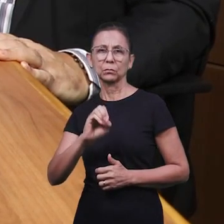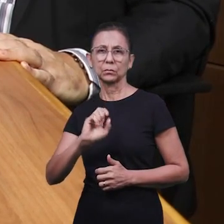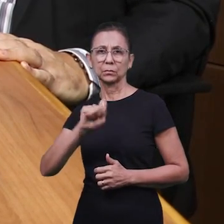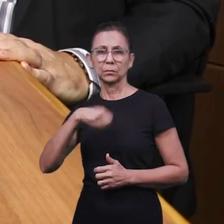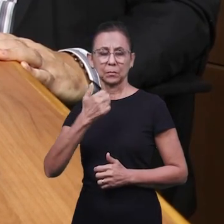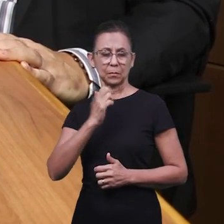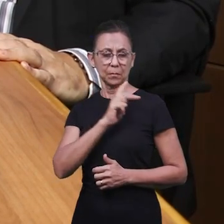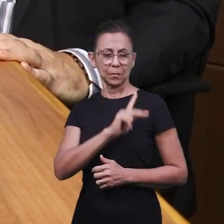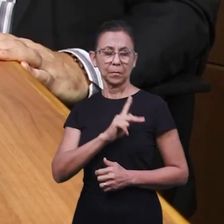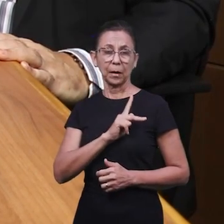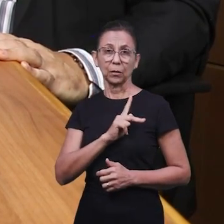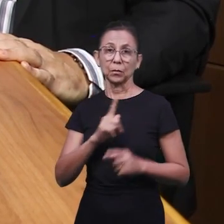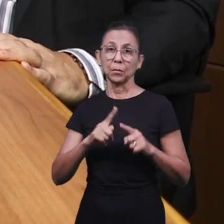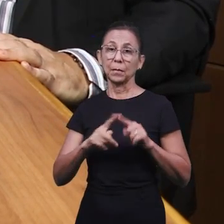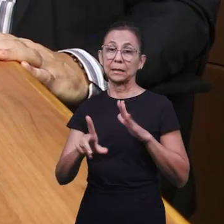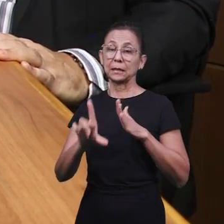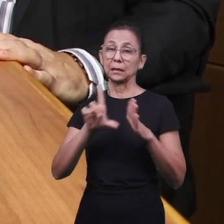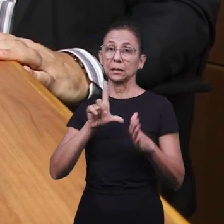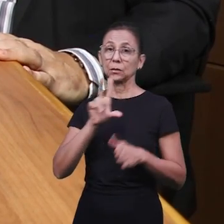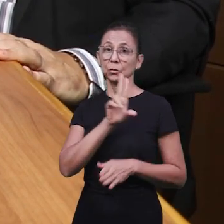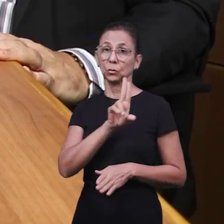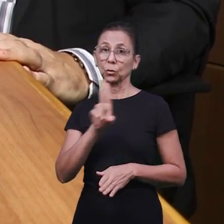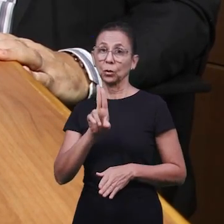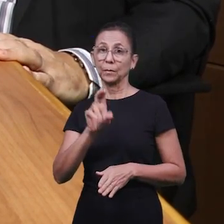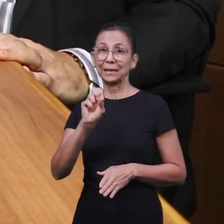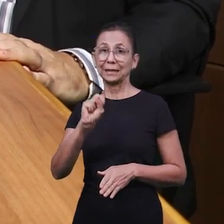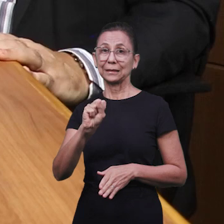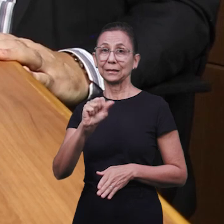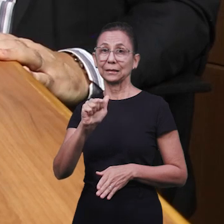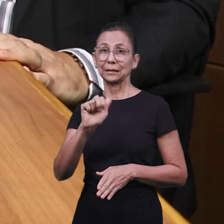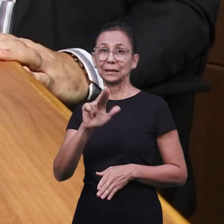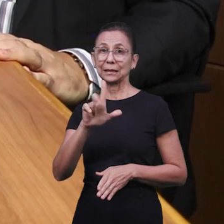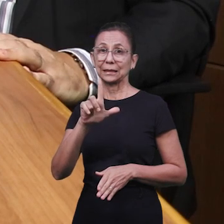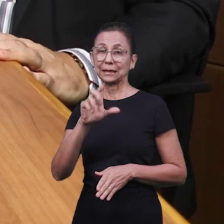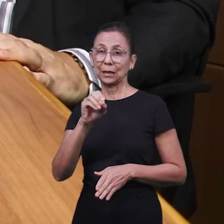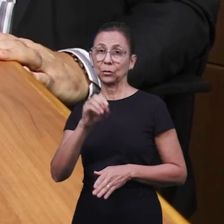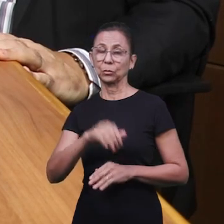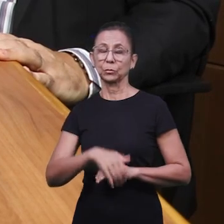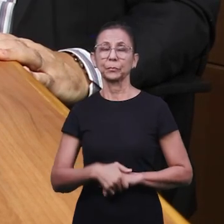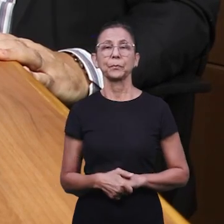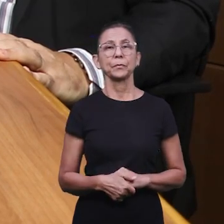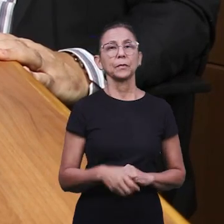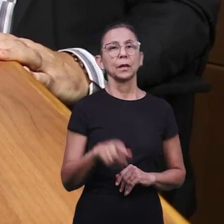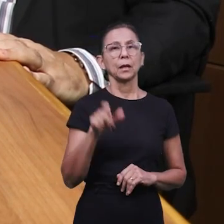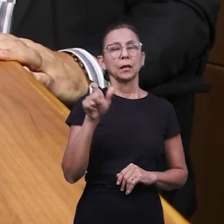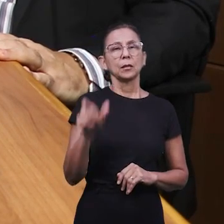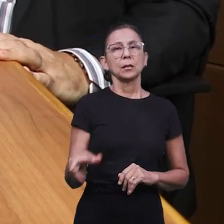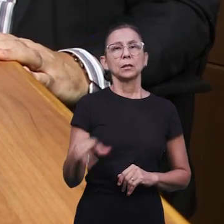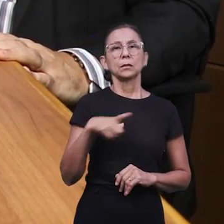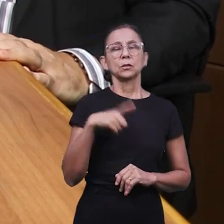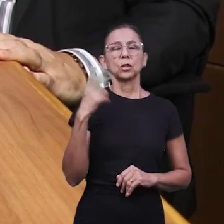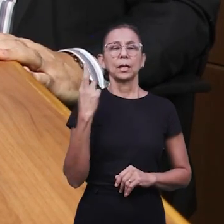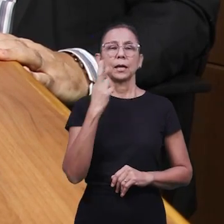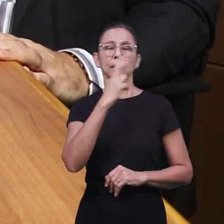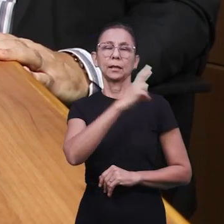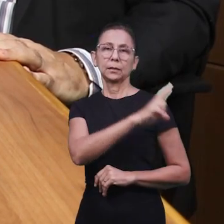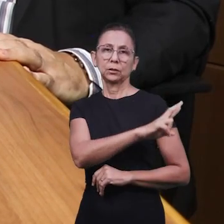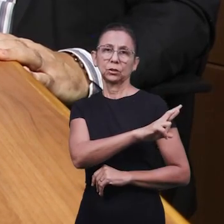né? Saulo era zeloso. Saulo tinha religião, ele era